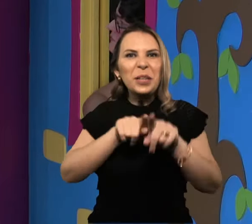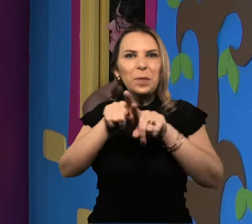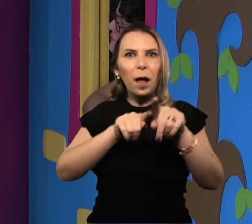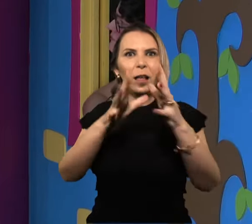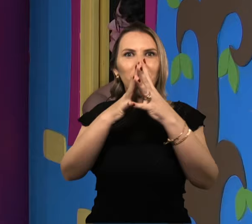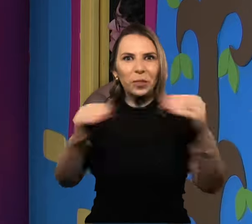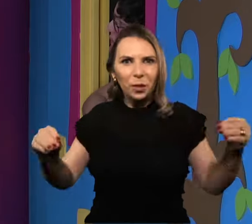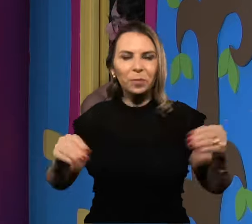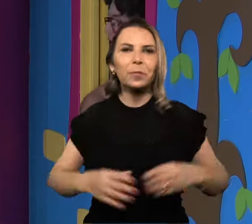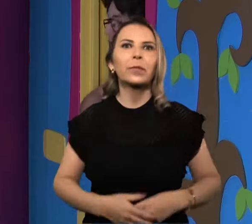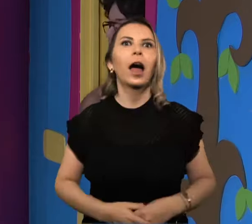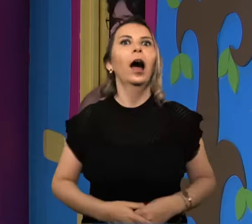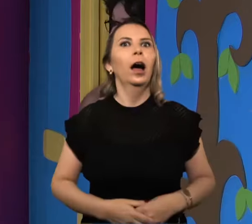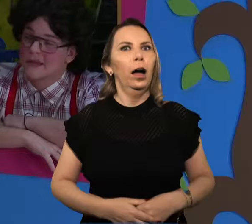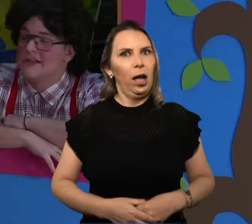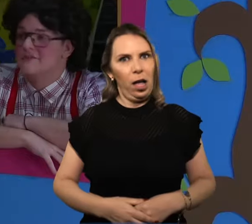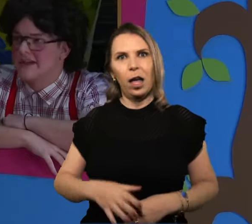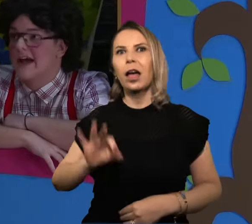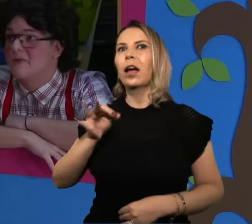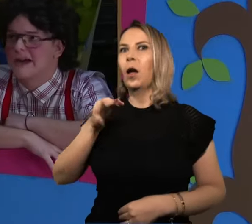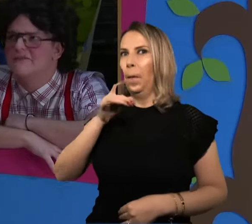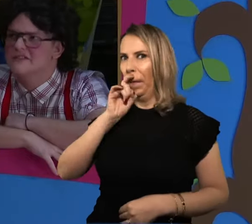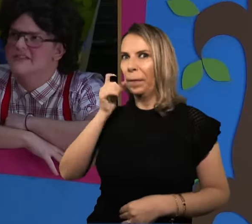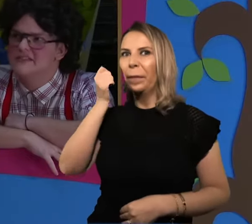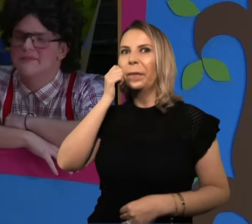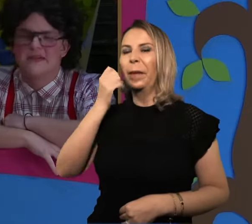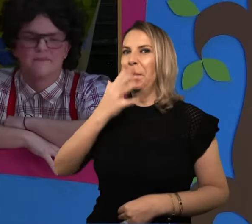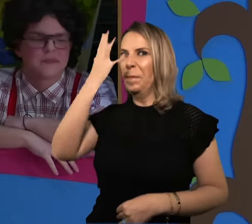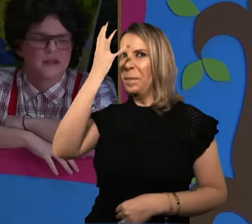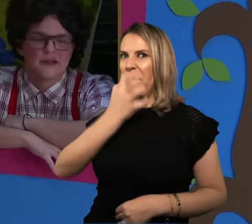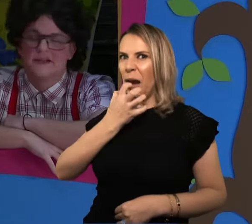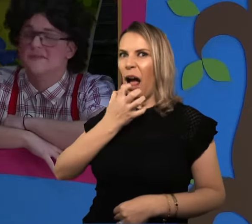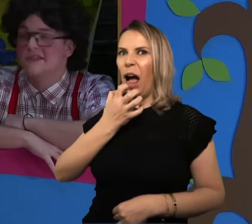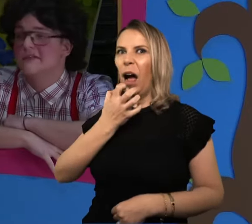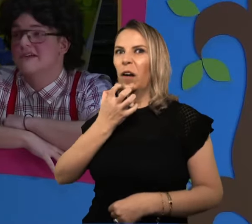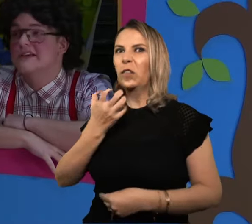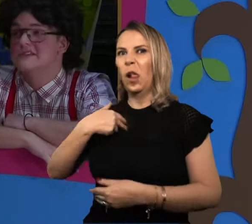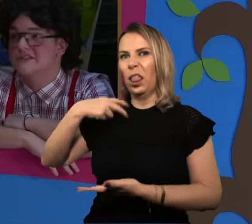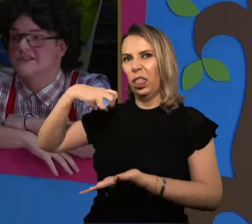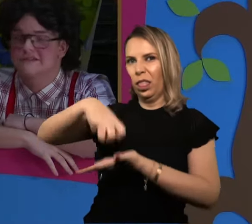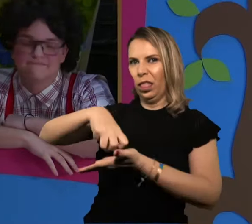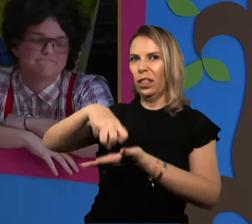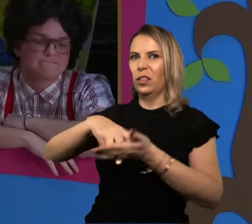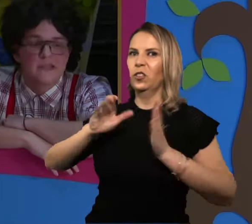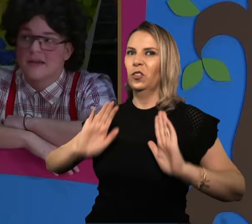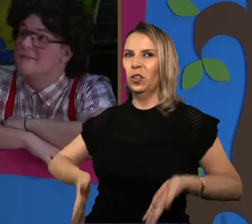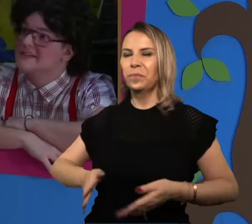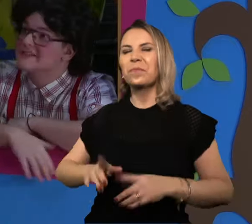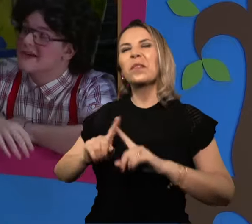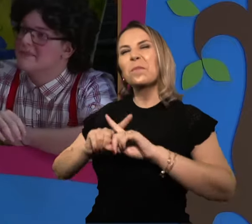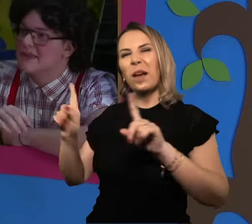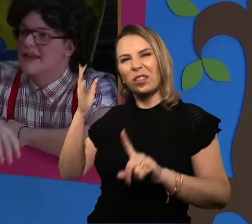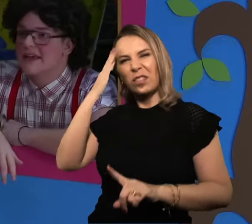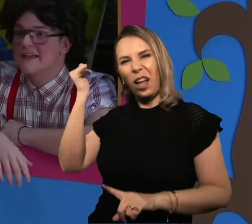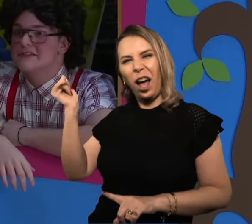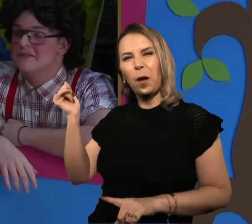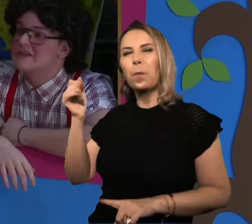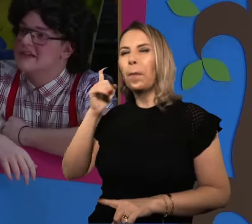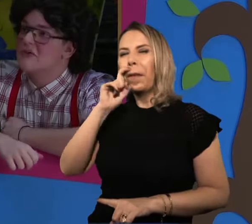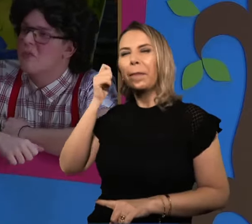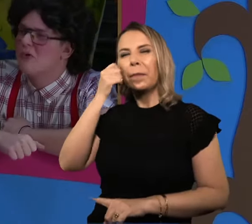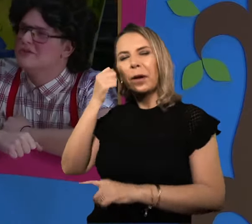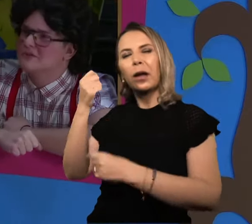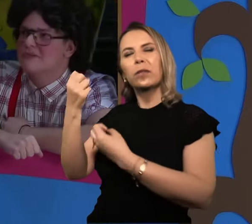a sua irmã sumir? Ah, eles ficaram bravos sim, sabia? Eles me deram um castigo. Mas sabe,